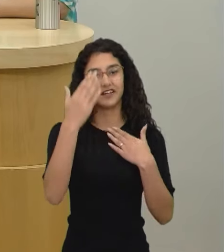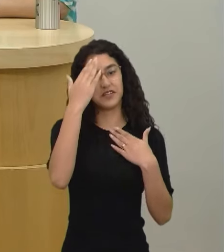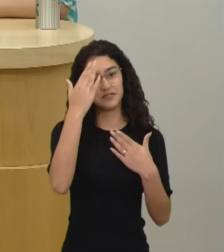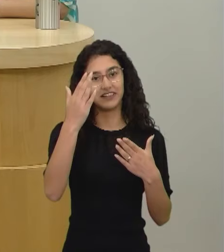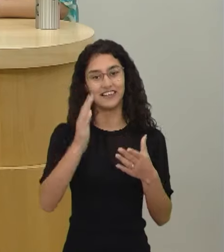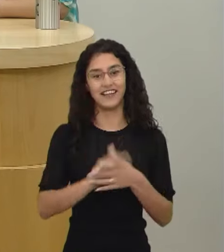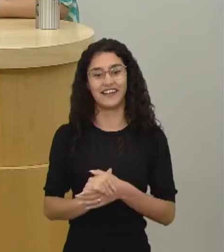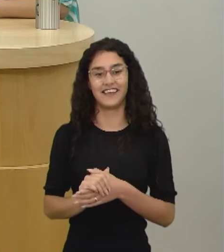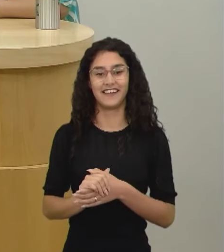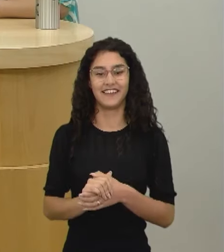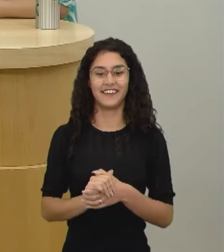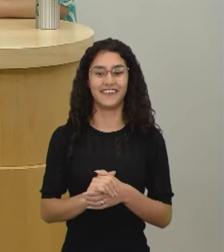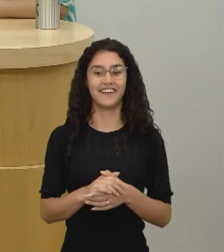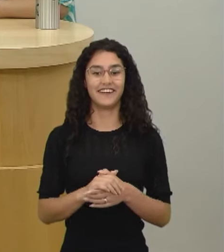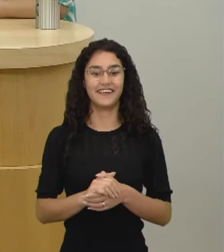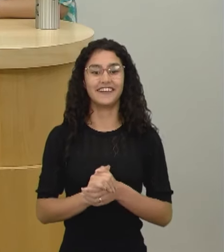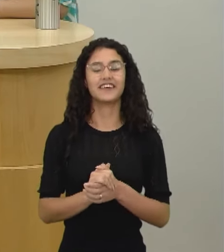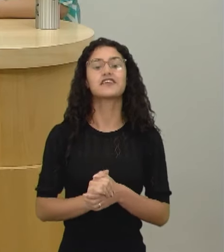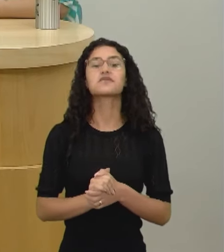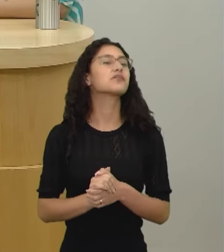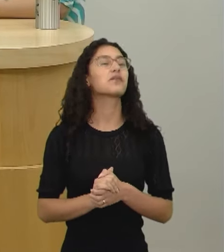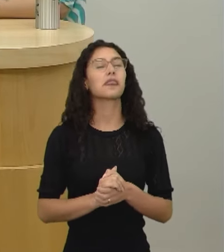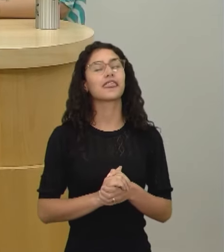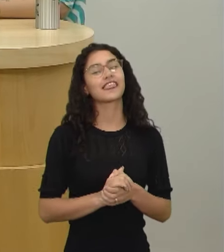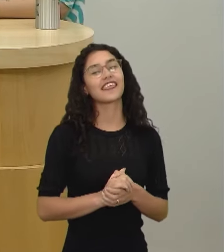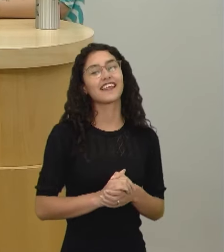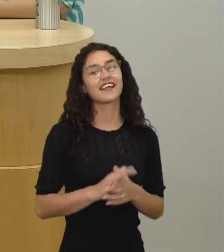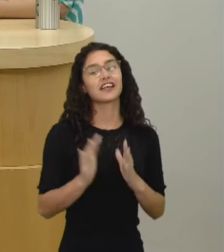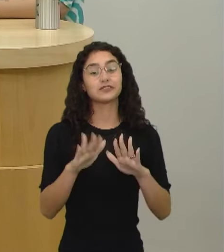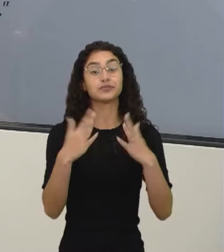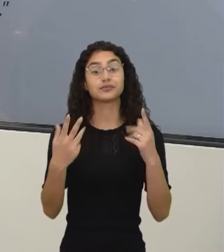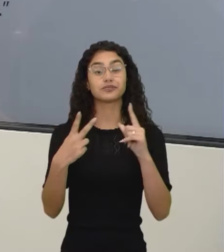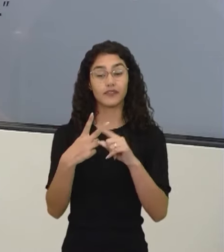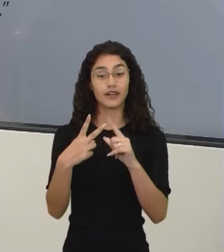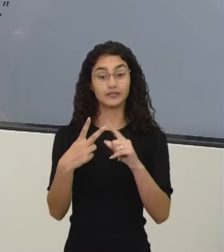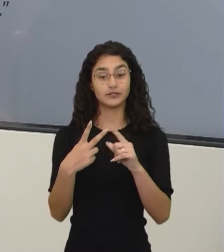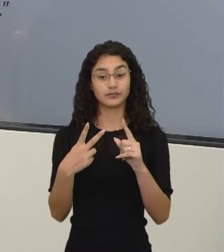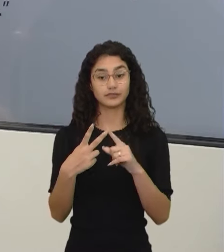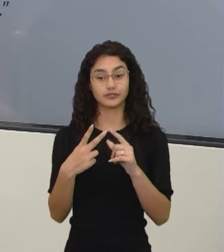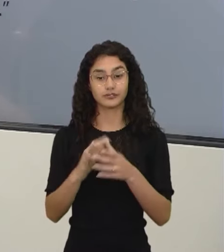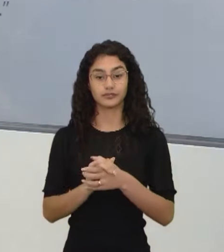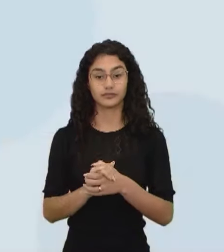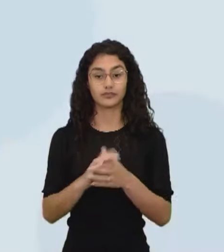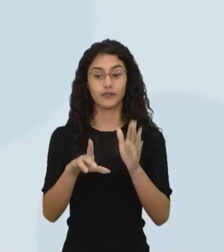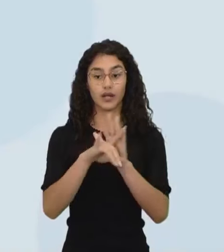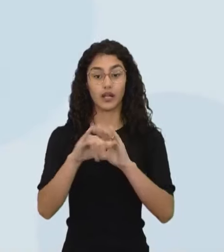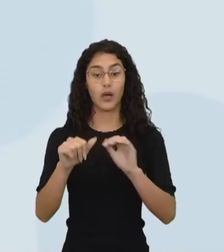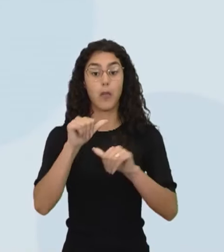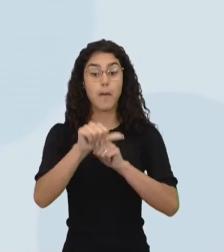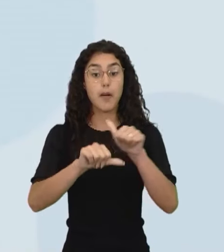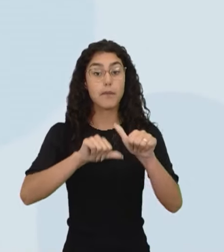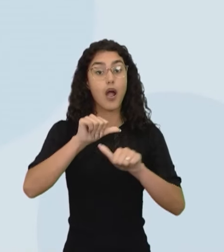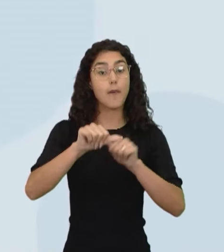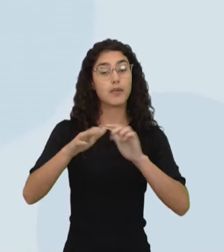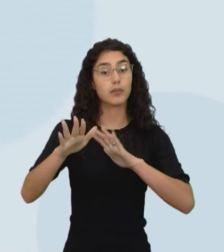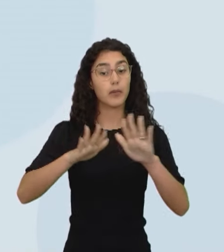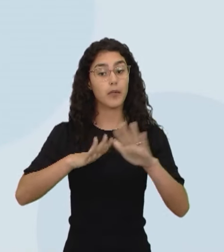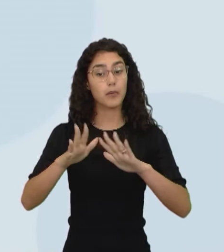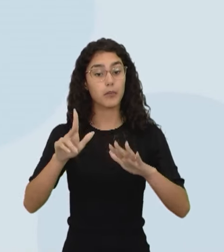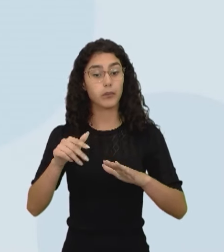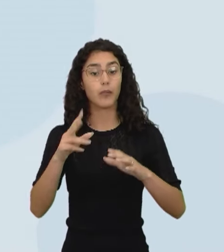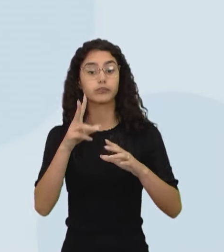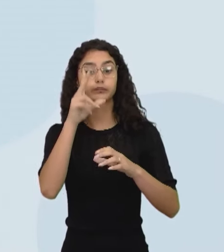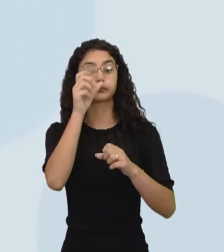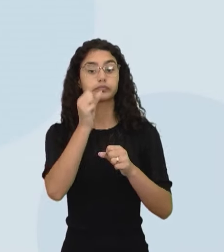muito obrigada, gente. É por isso que eu amo essa equipe. Né? A segunda lei é que a mudança de movimento ela é proporcional à força